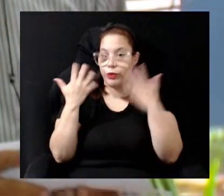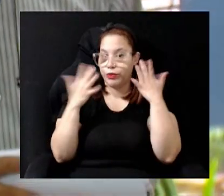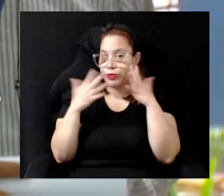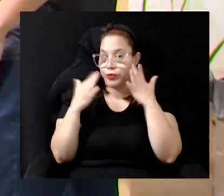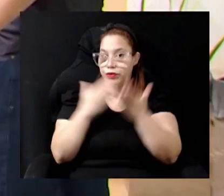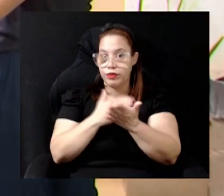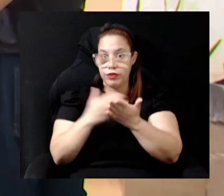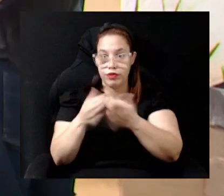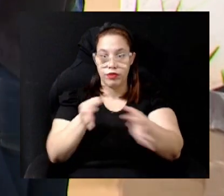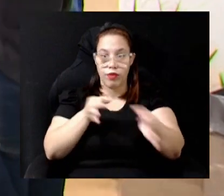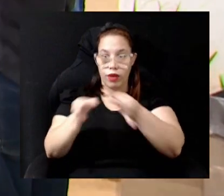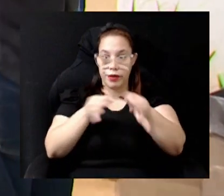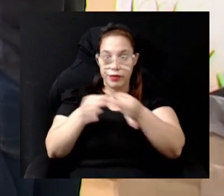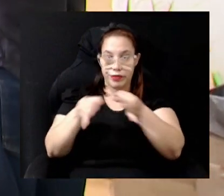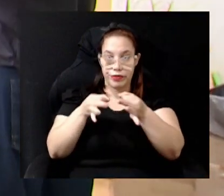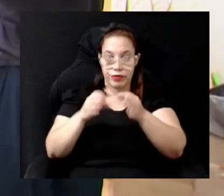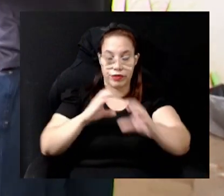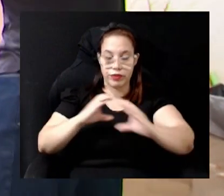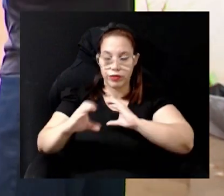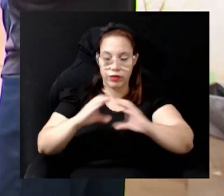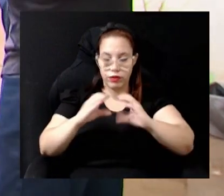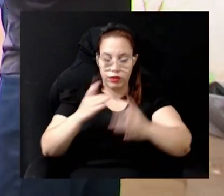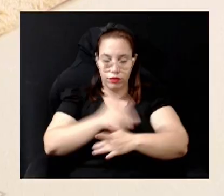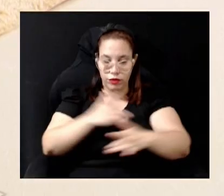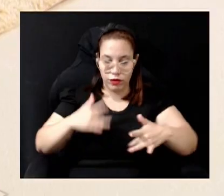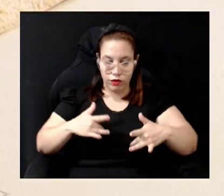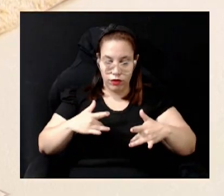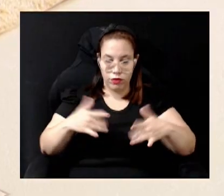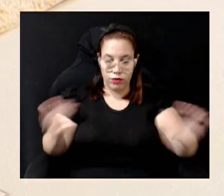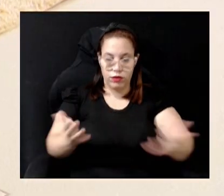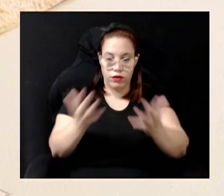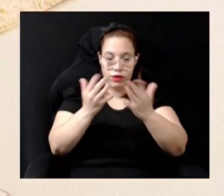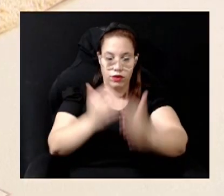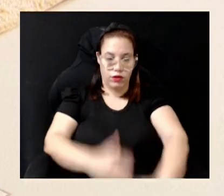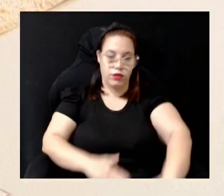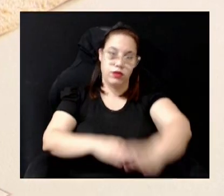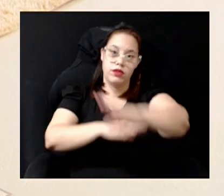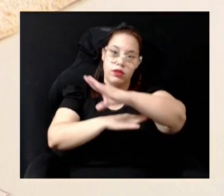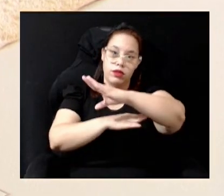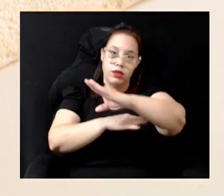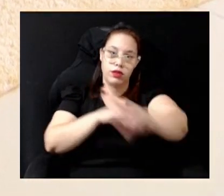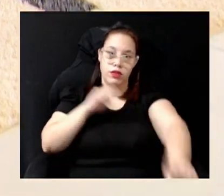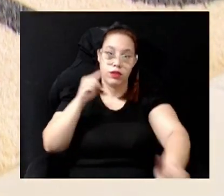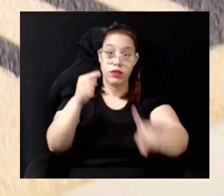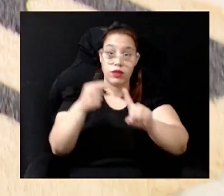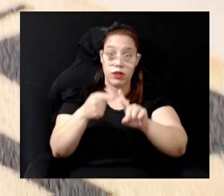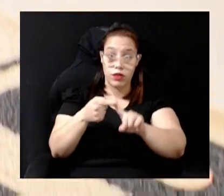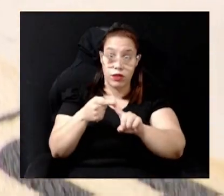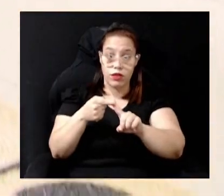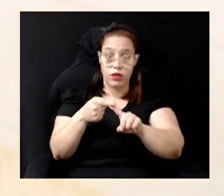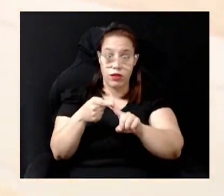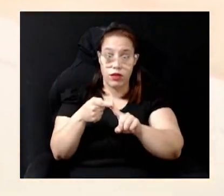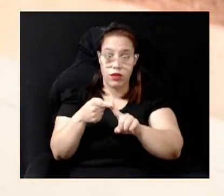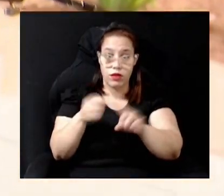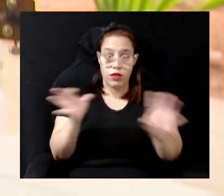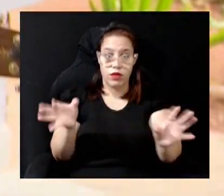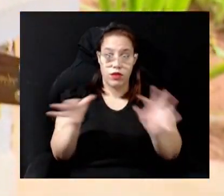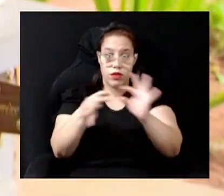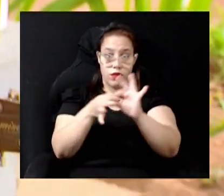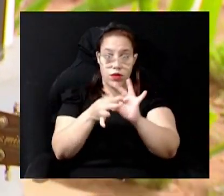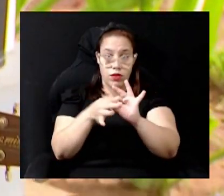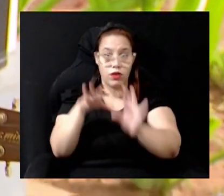pela Coordenadoria de Saúde e Qualidade de Vida da Câmara, tem o objetivo de reforçar os vínculos entre os servidores